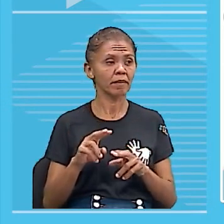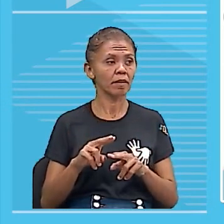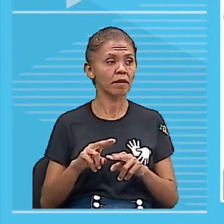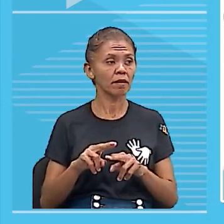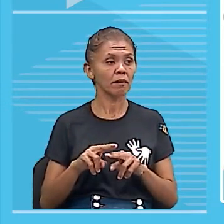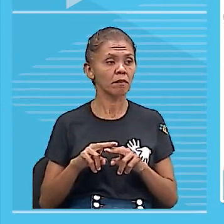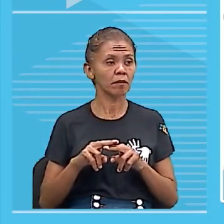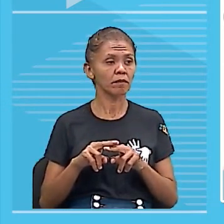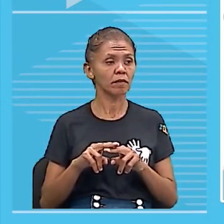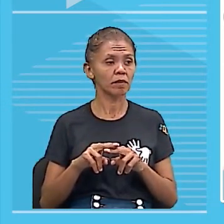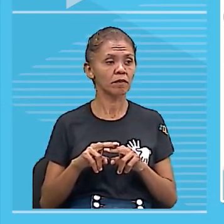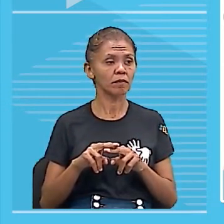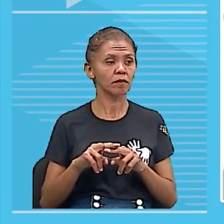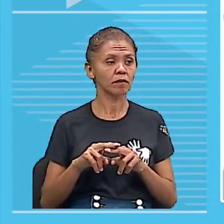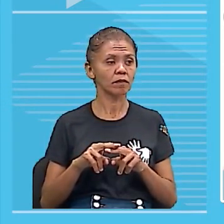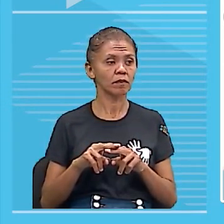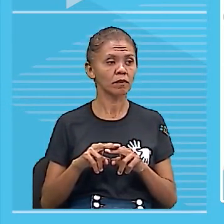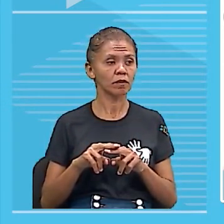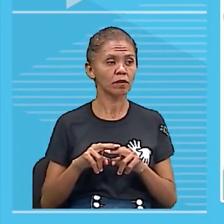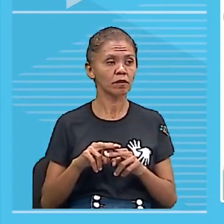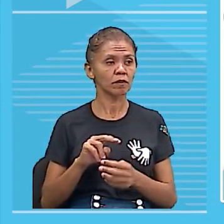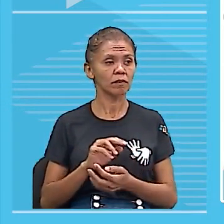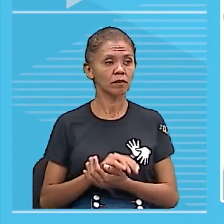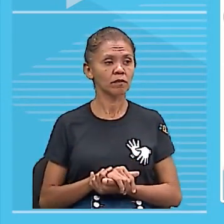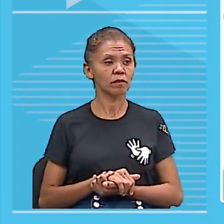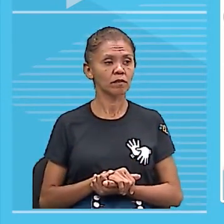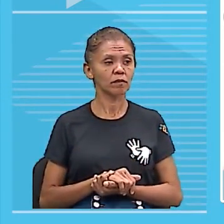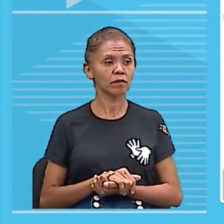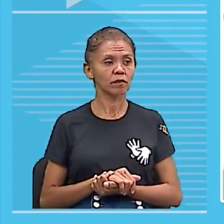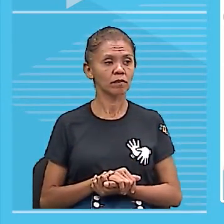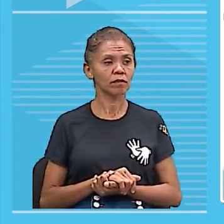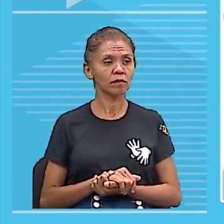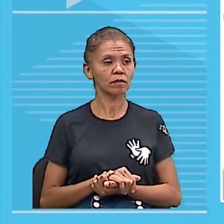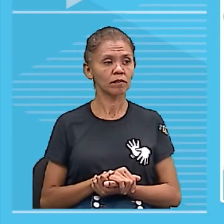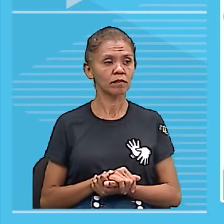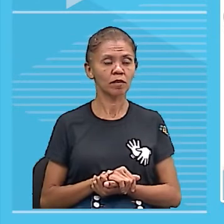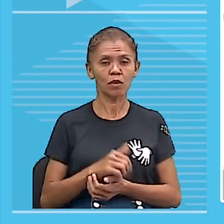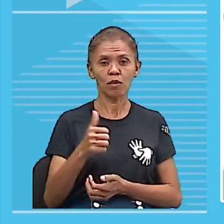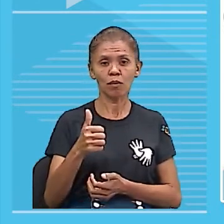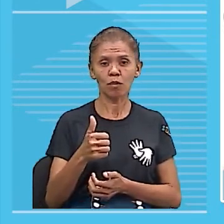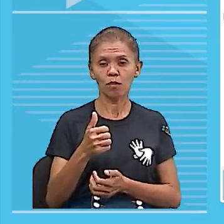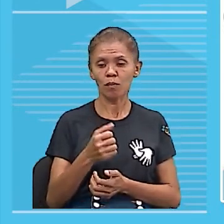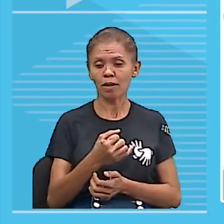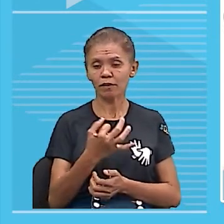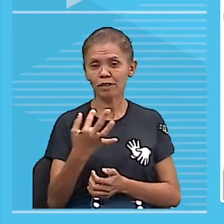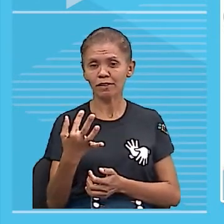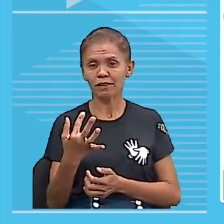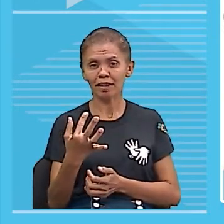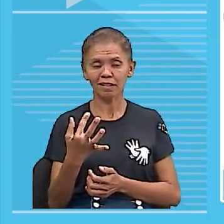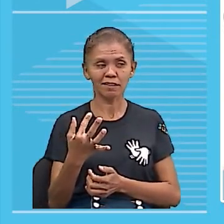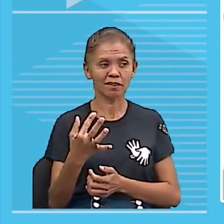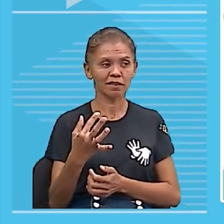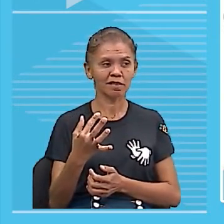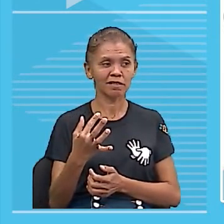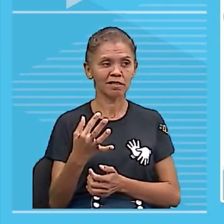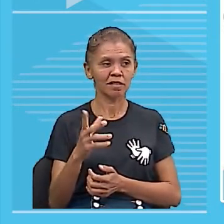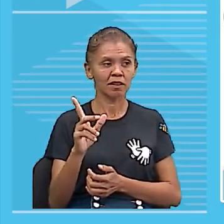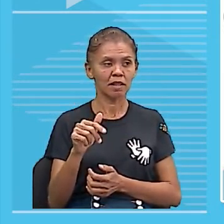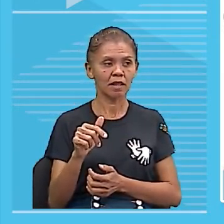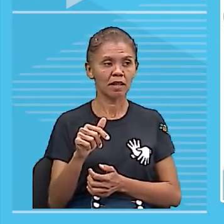é uma quantidade de partículas vai percorrer o primeiro LED primeira